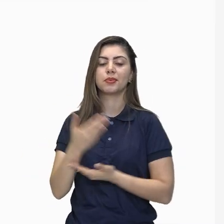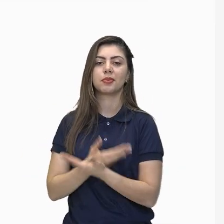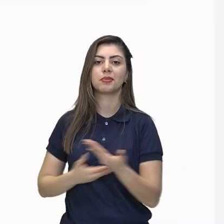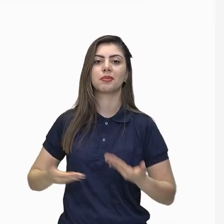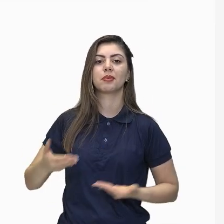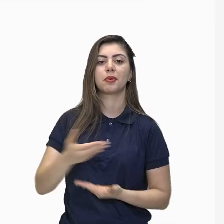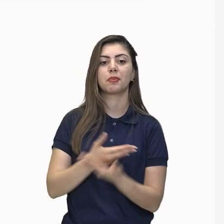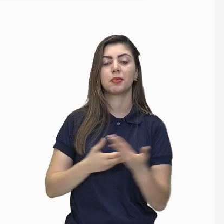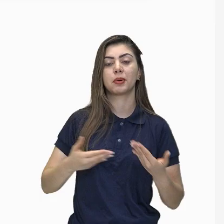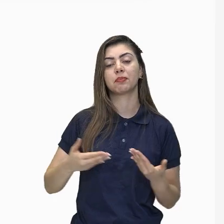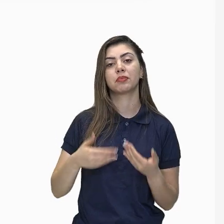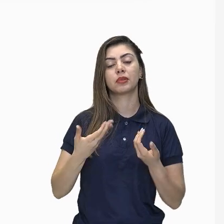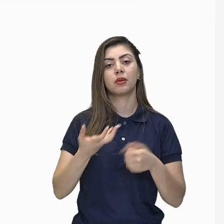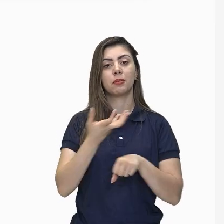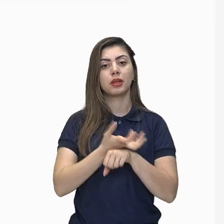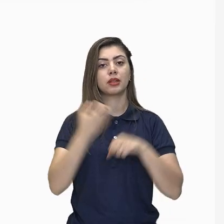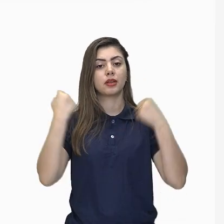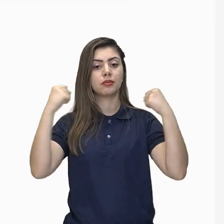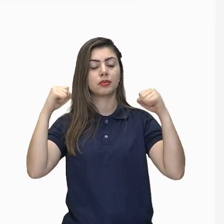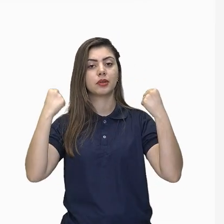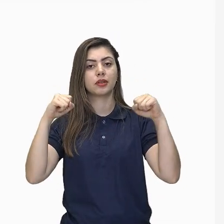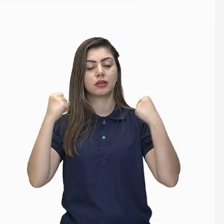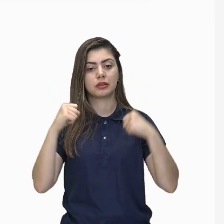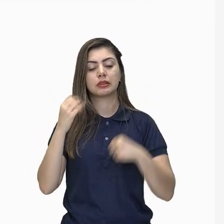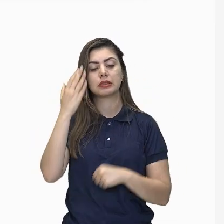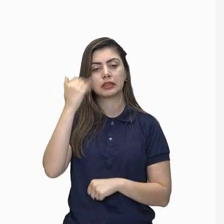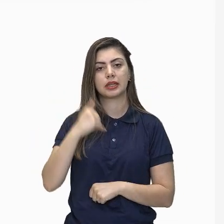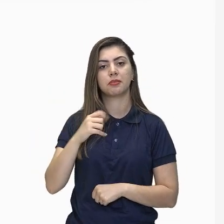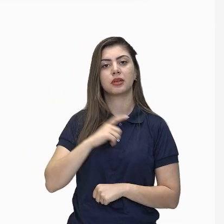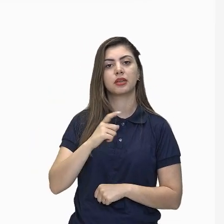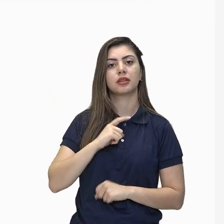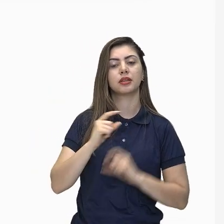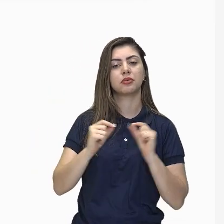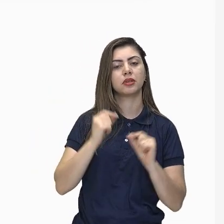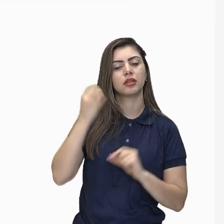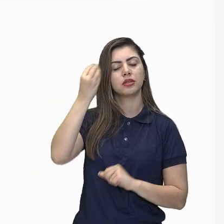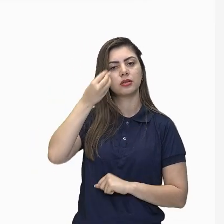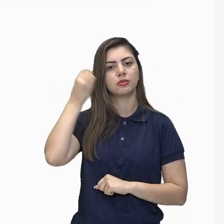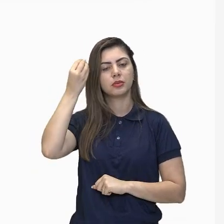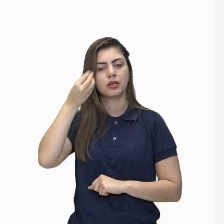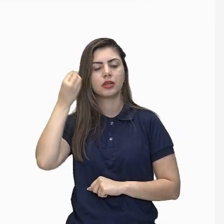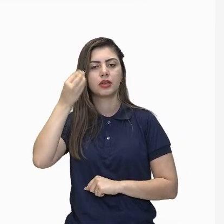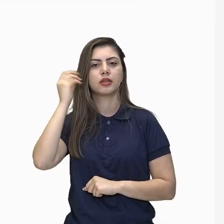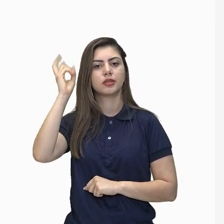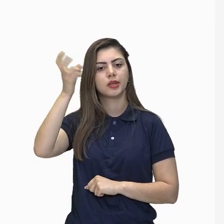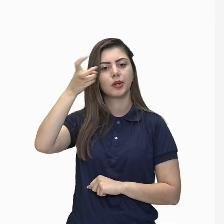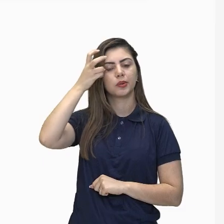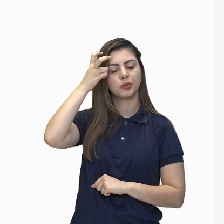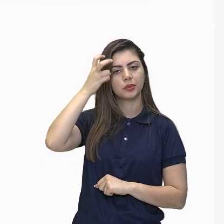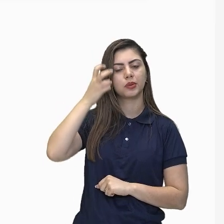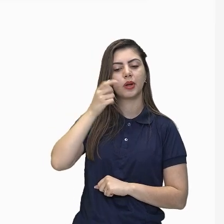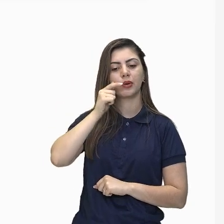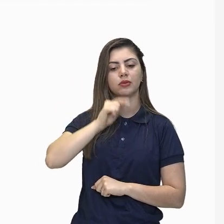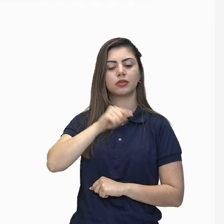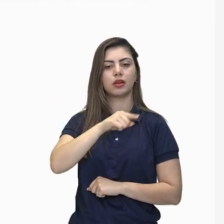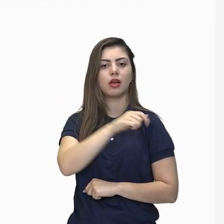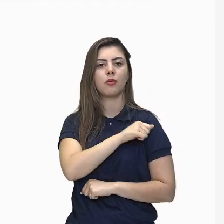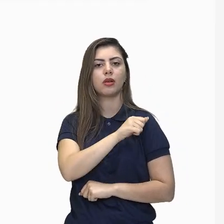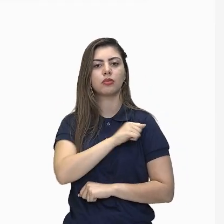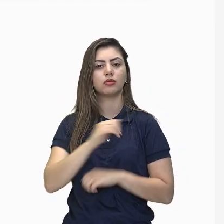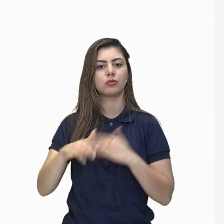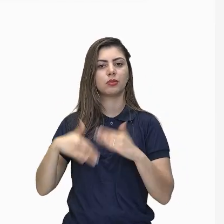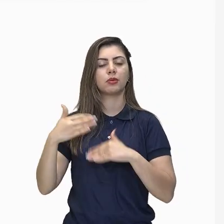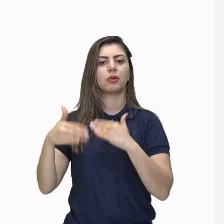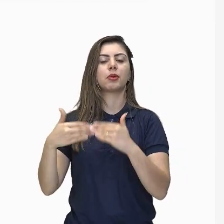física reconhece e celebra essas vivências como parte da formação integral. Então, por